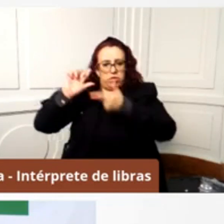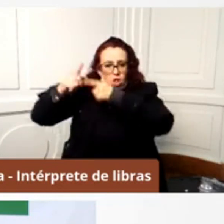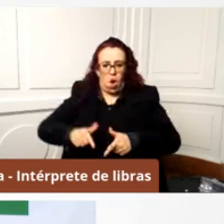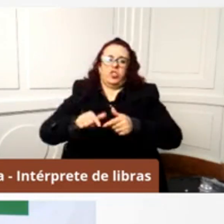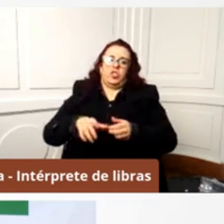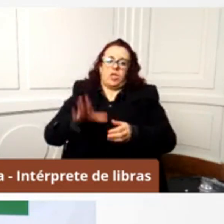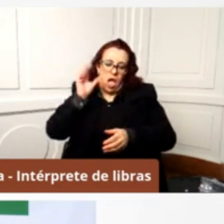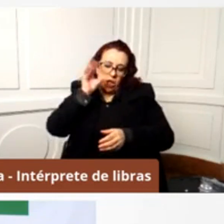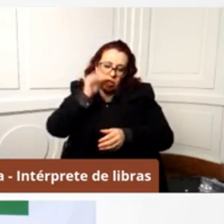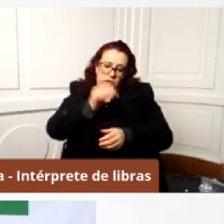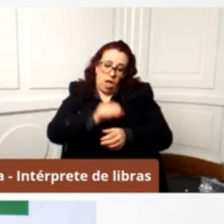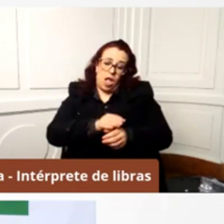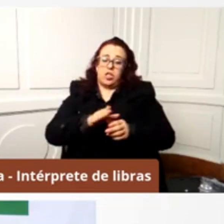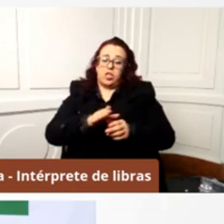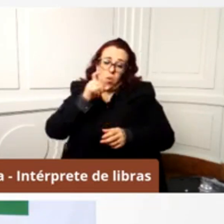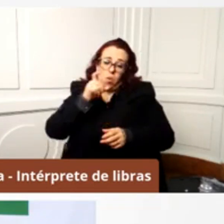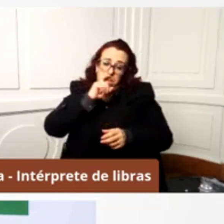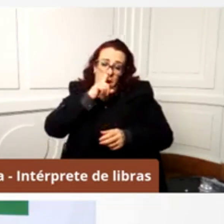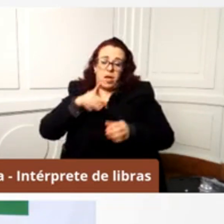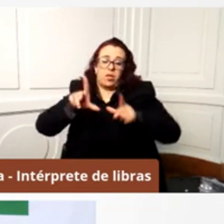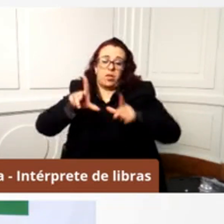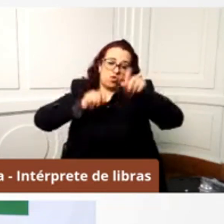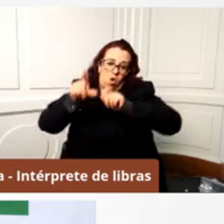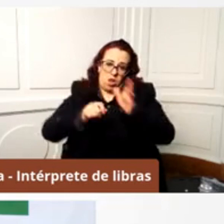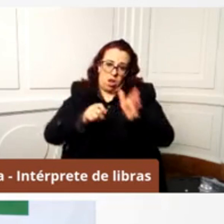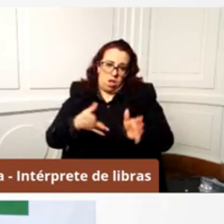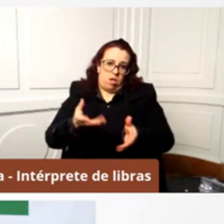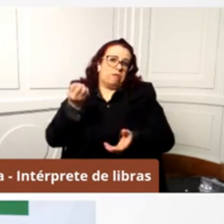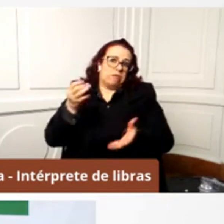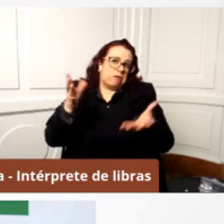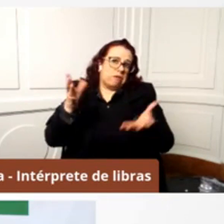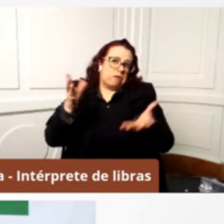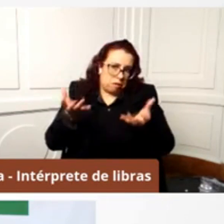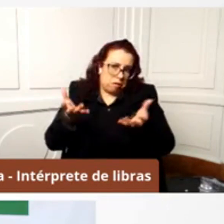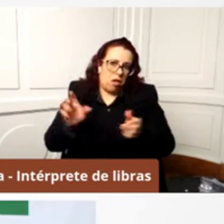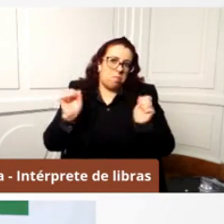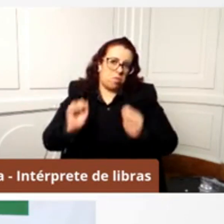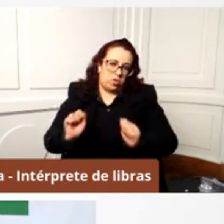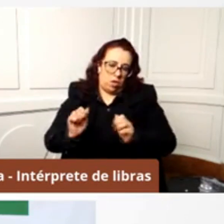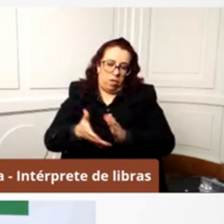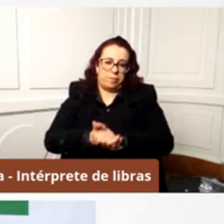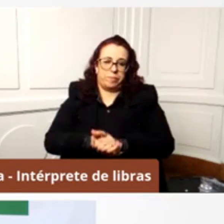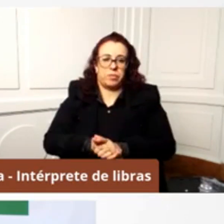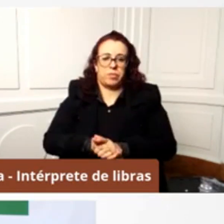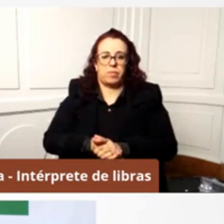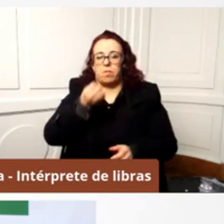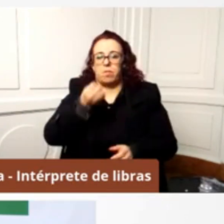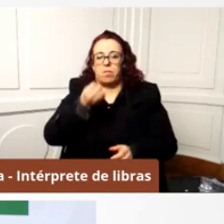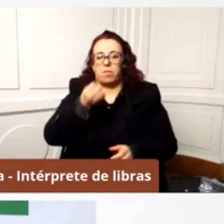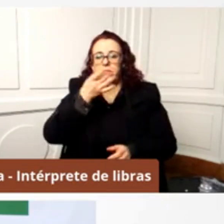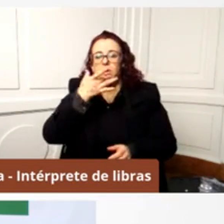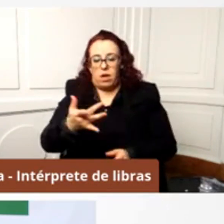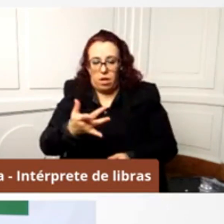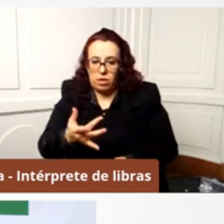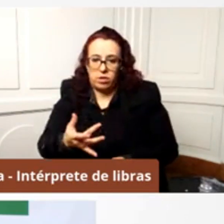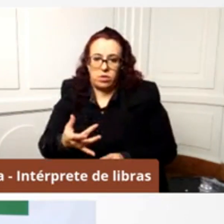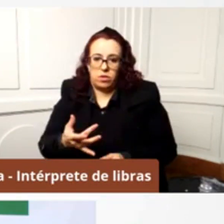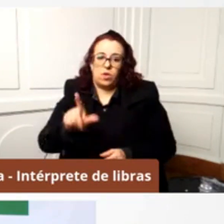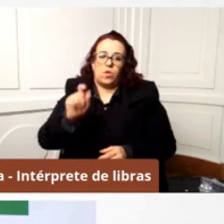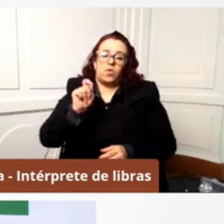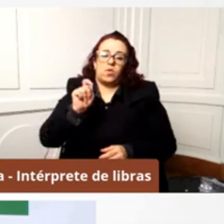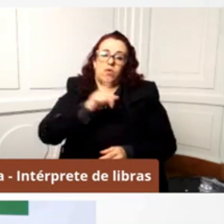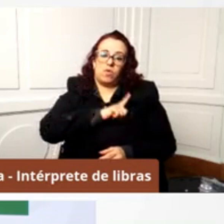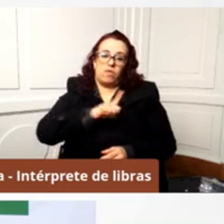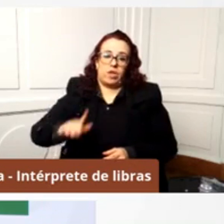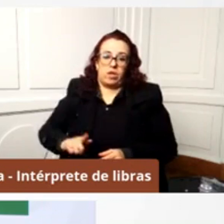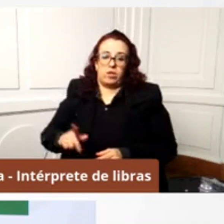aulas no estado devem ser retomadas de maneira presencial somente a partir do mês de julho. A previsão faz parte do plano de retomada das